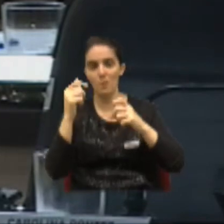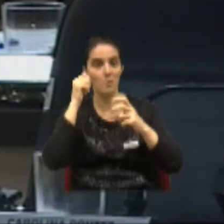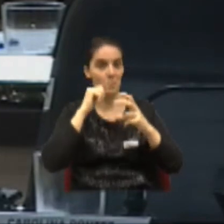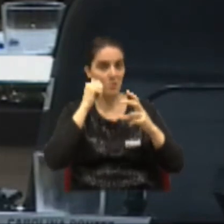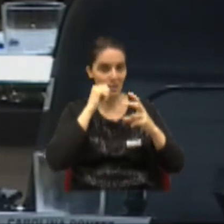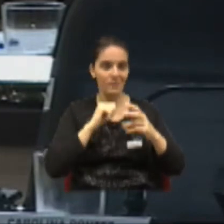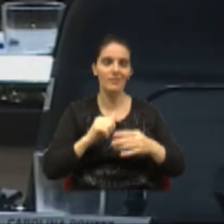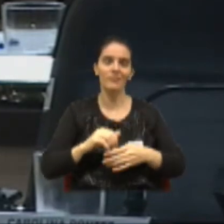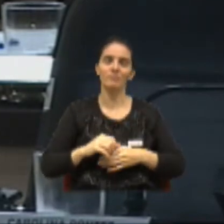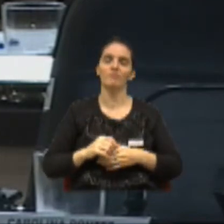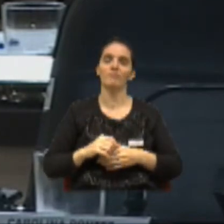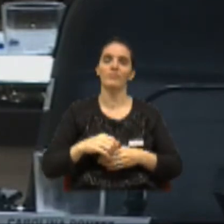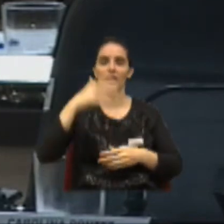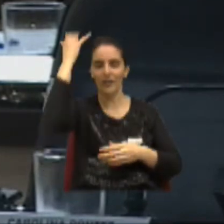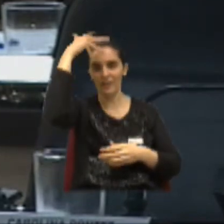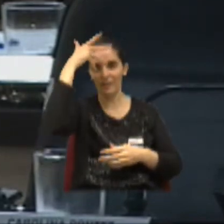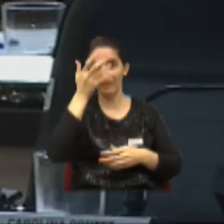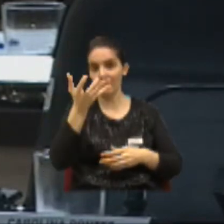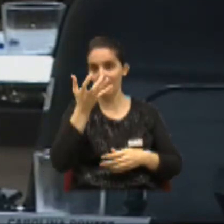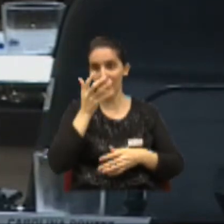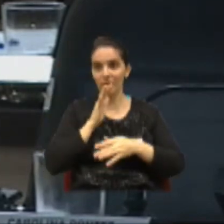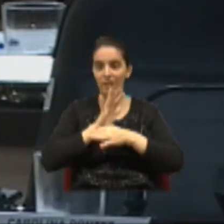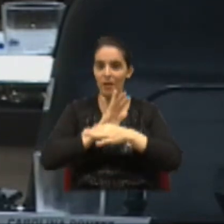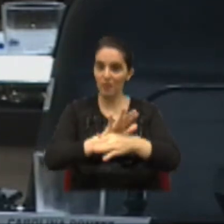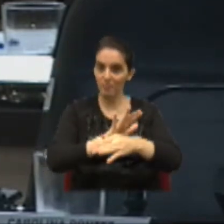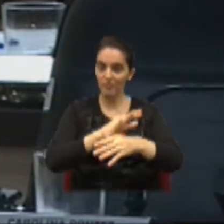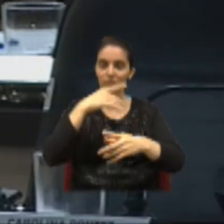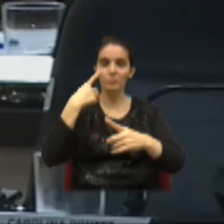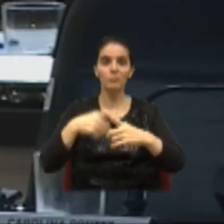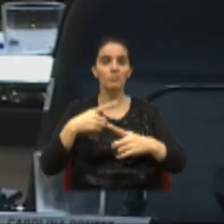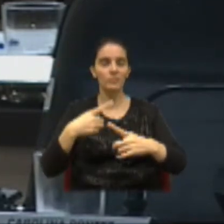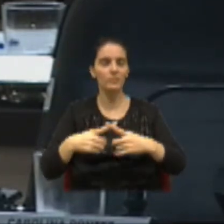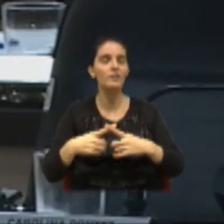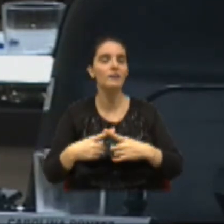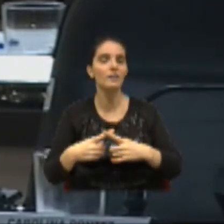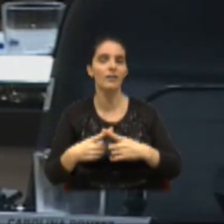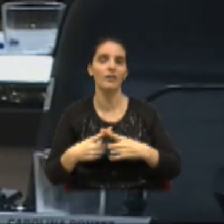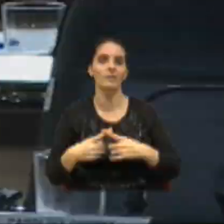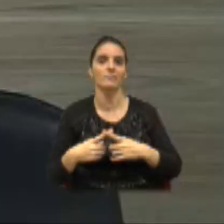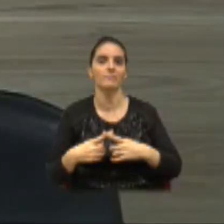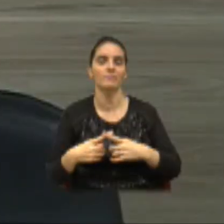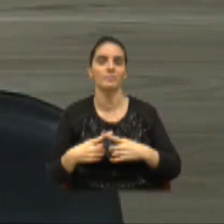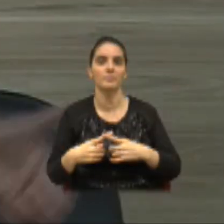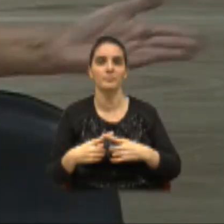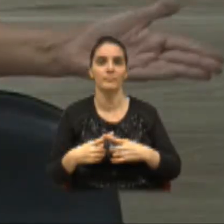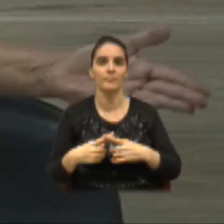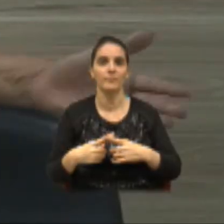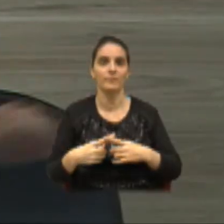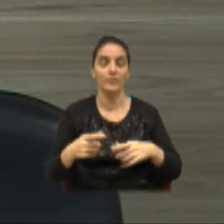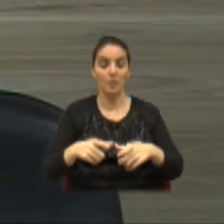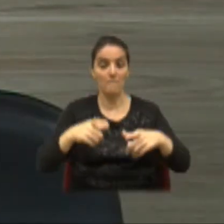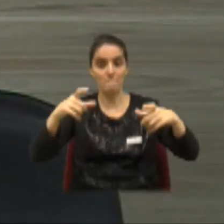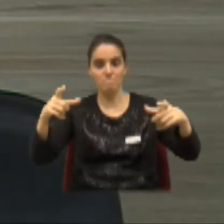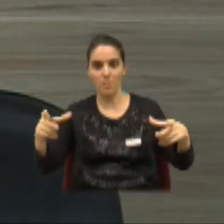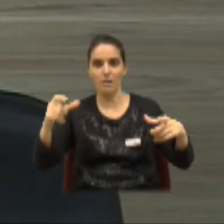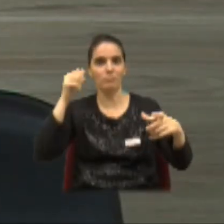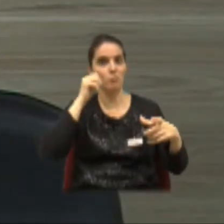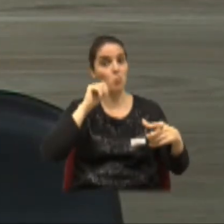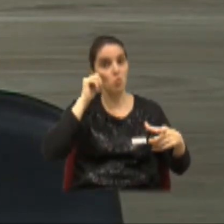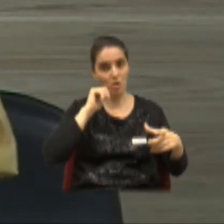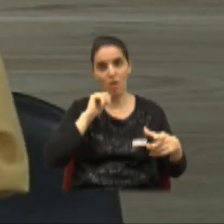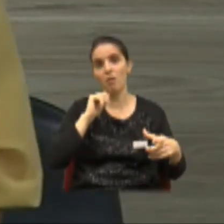essa fileira, já que atinge de forma muito mais numerosa as